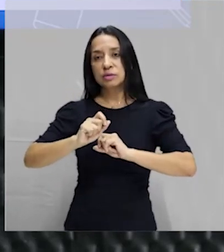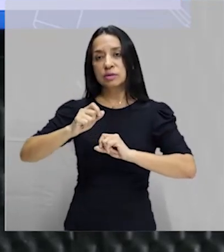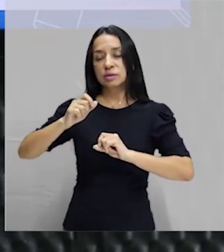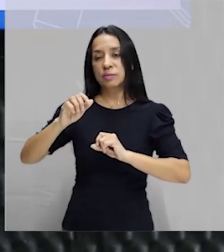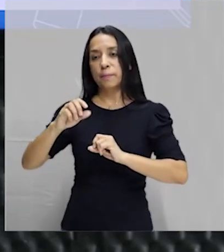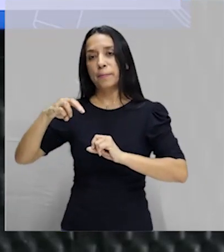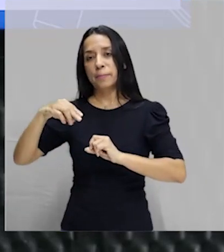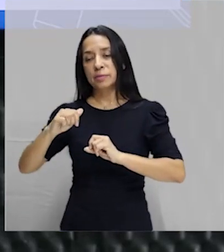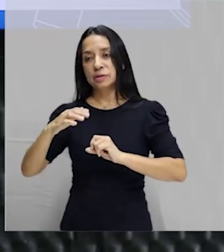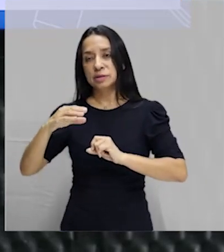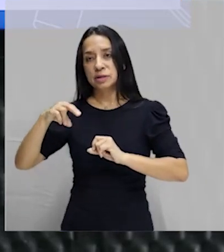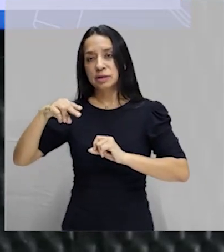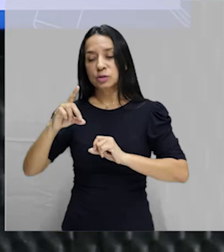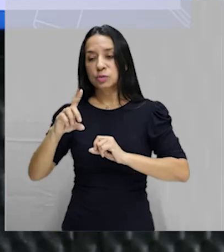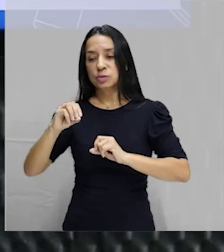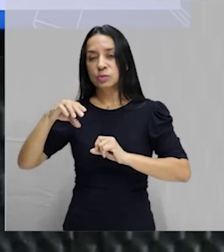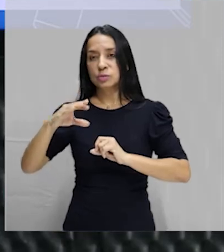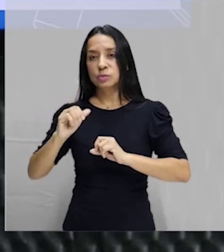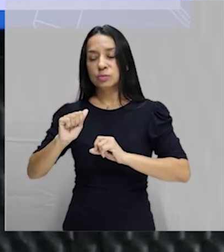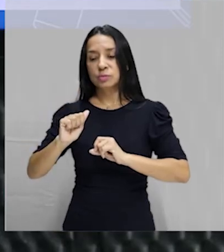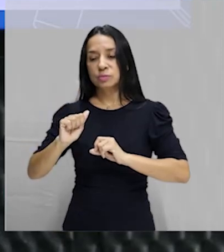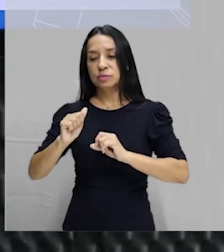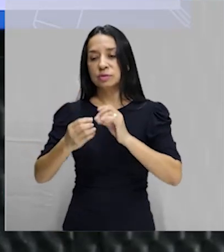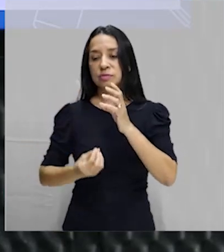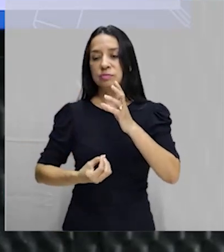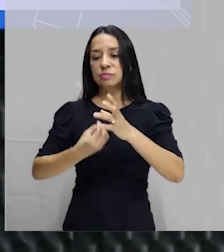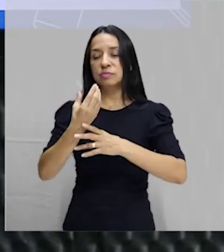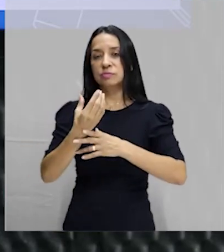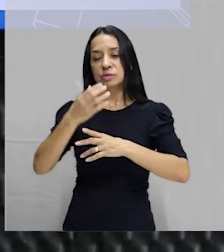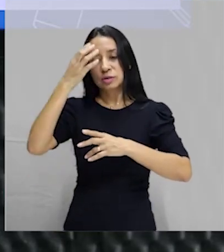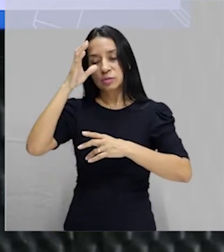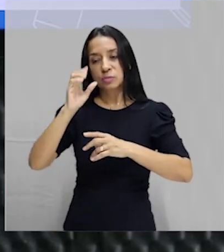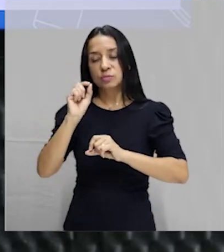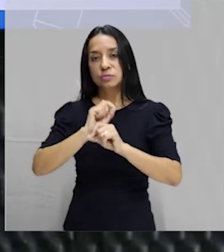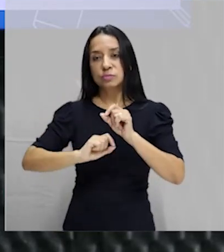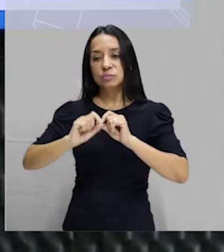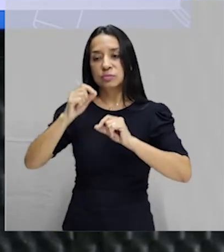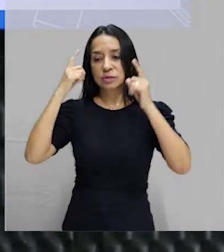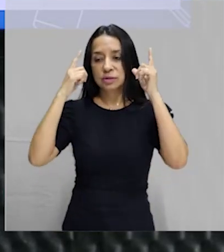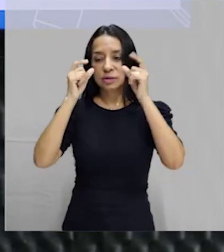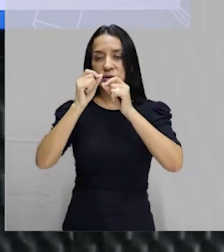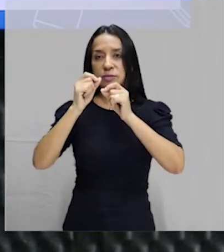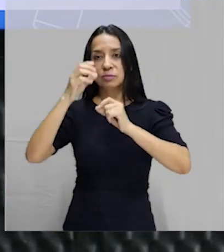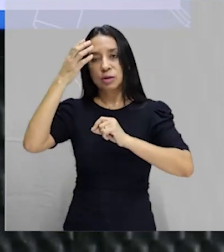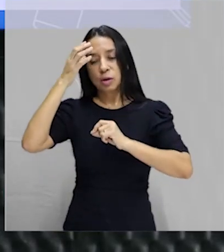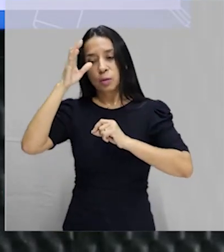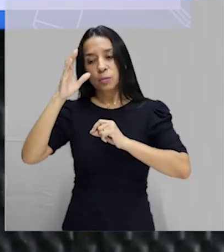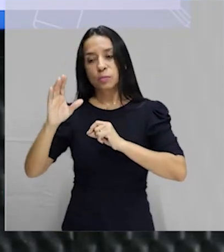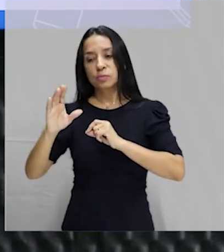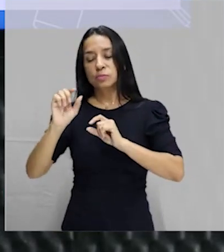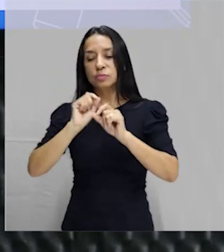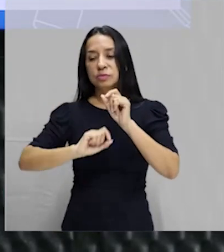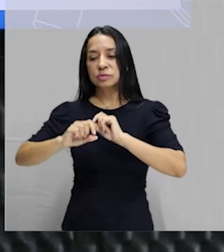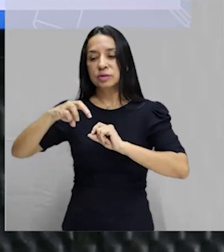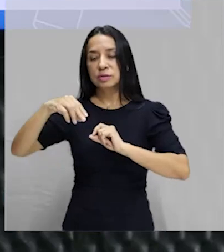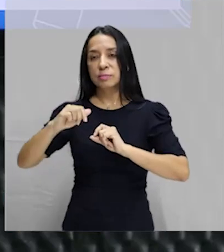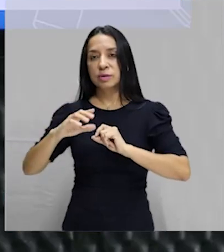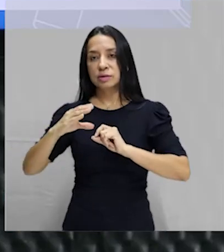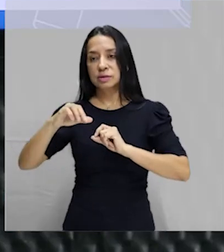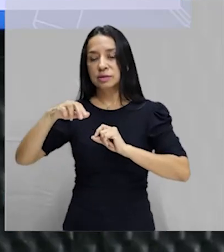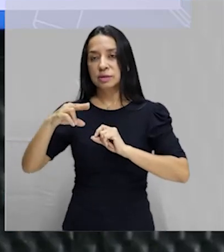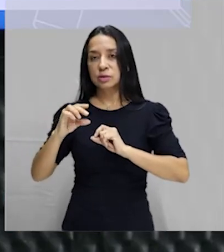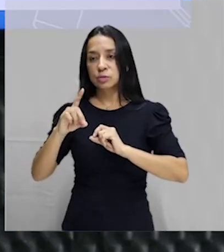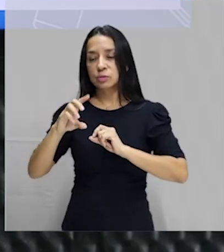Filipe e mais tarde de Alexandre, que vai fundir a cultura grega com a cultura da Macedônia, surgindo aí a chamada